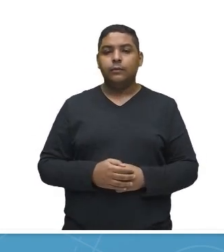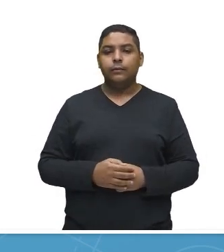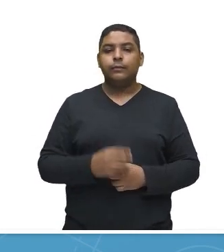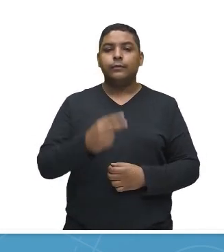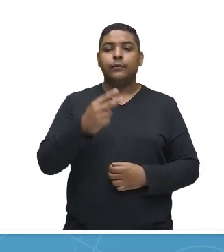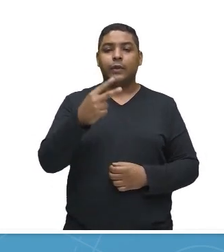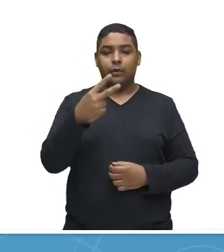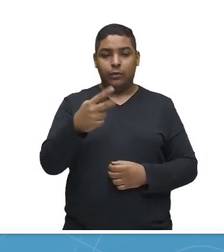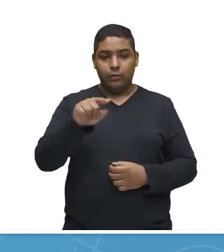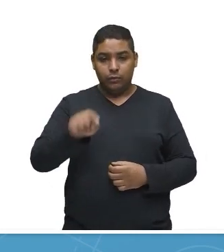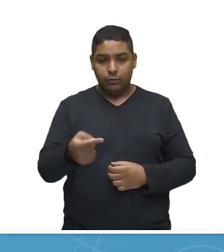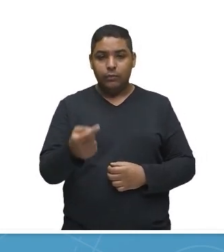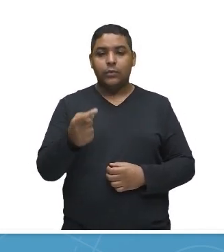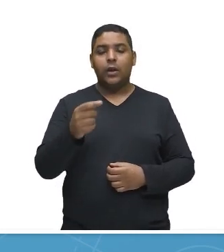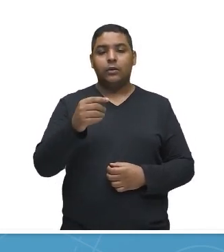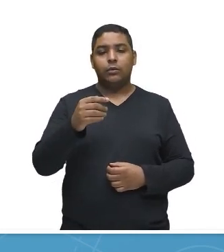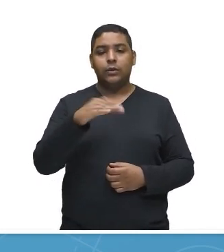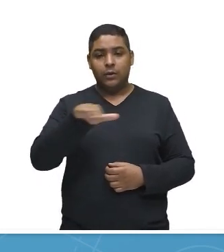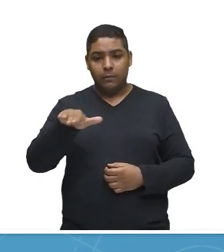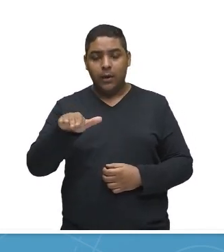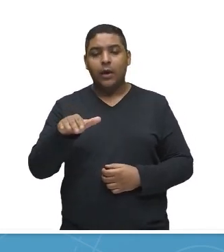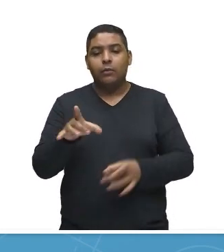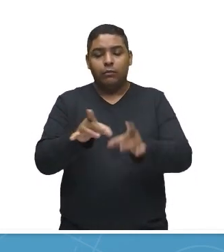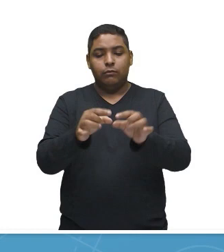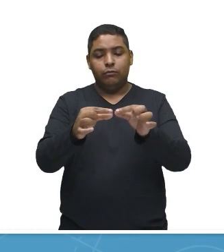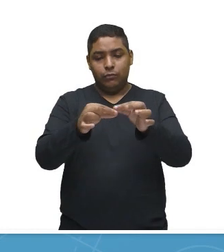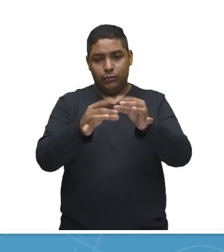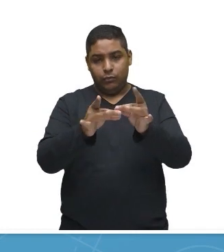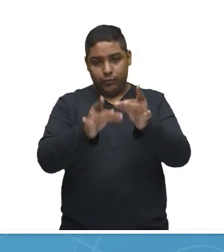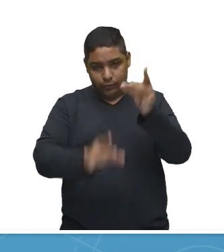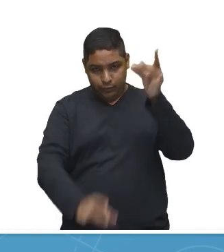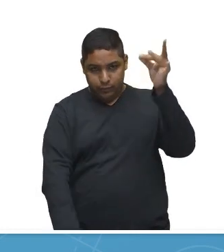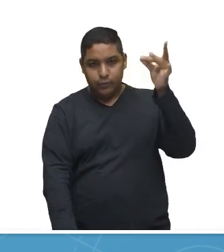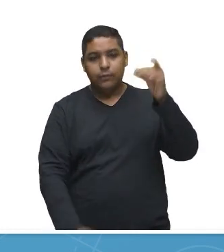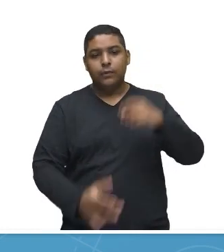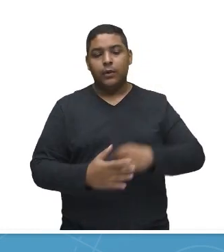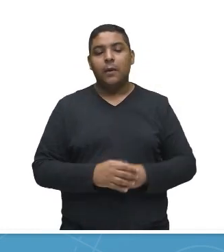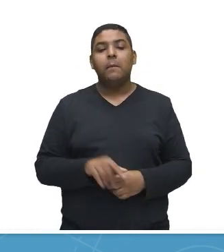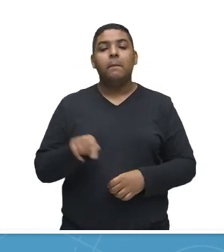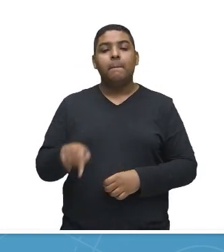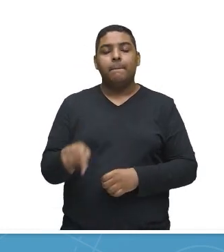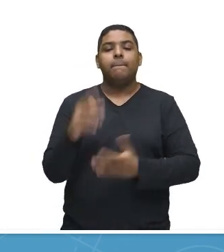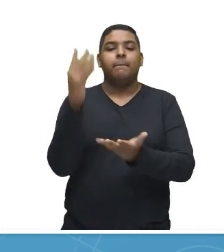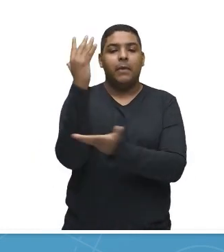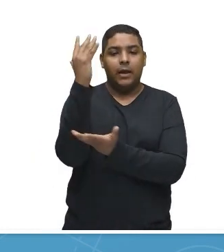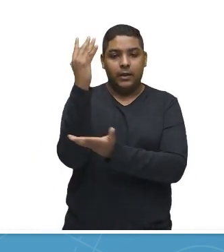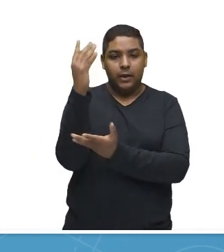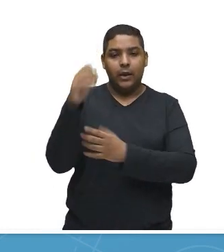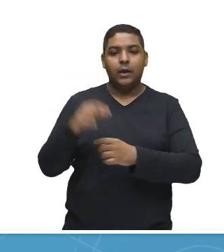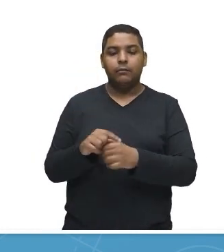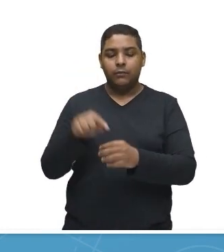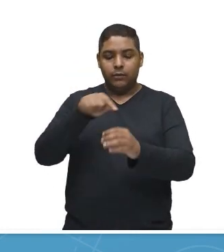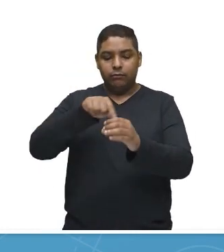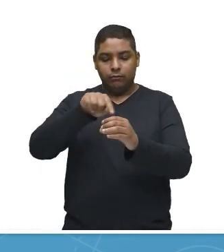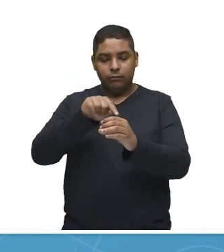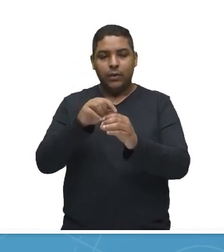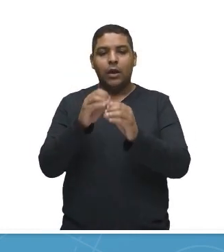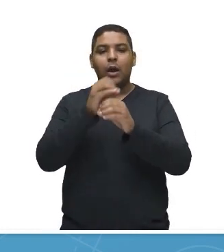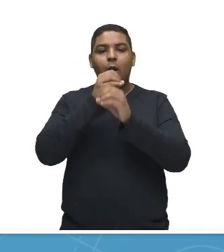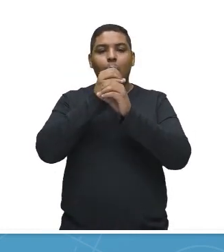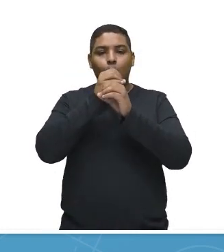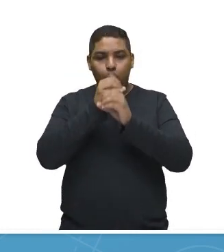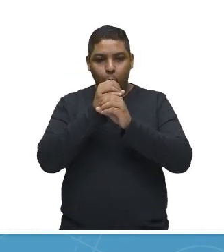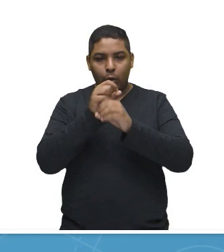de comprimento, feito de madeira, com um orifício onde se introduz